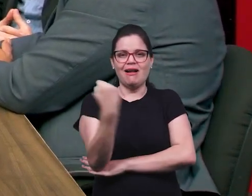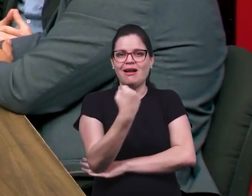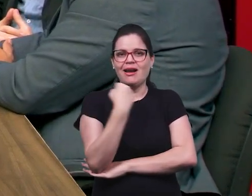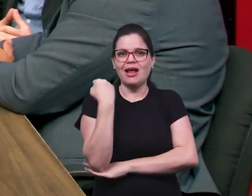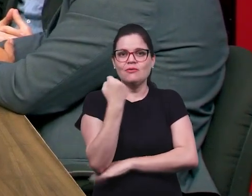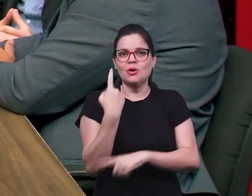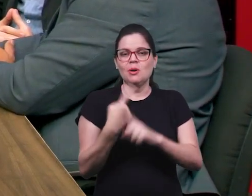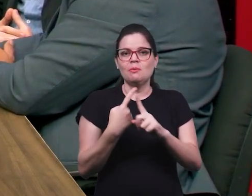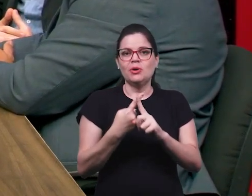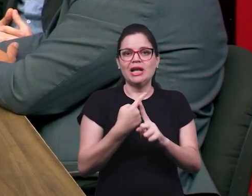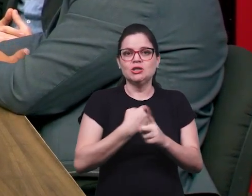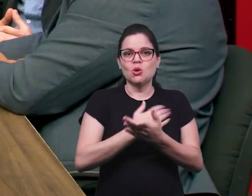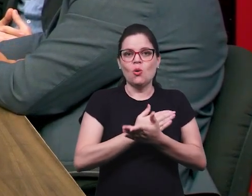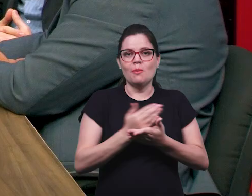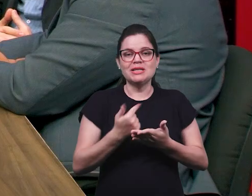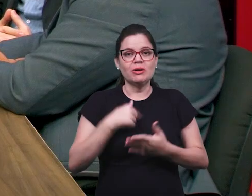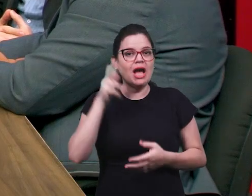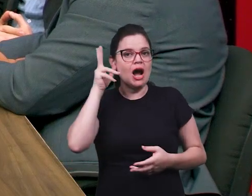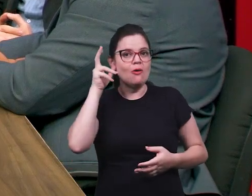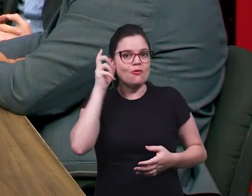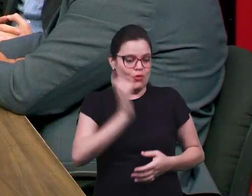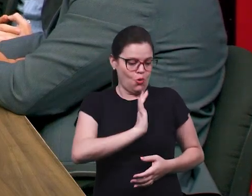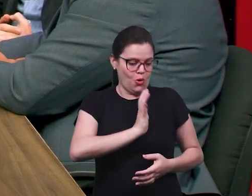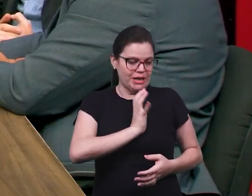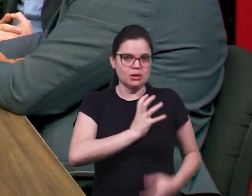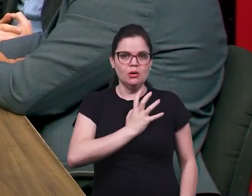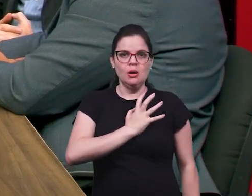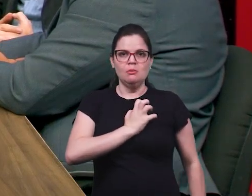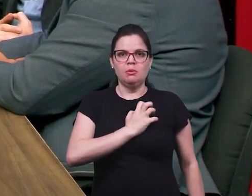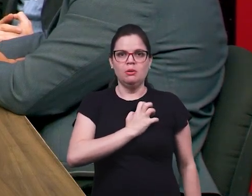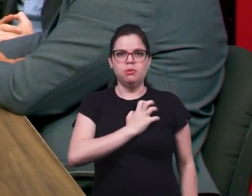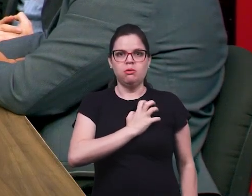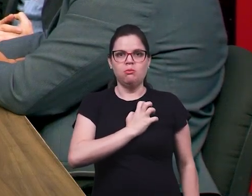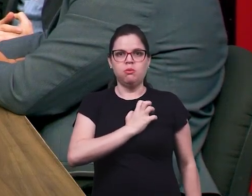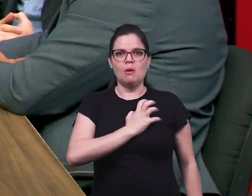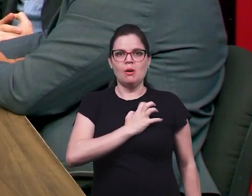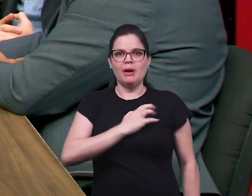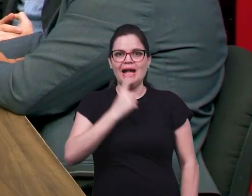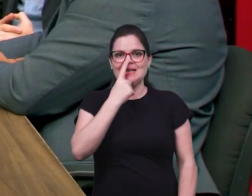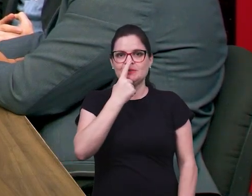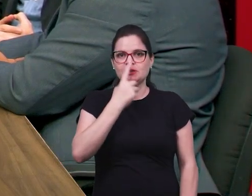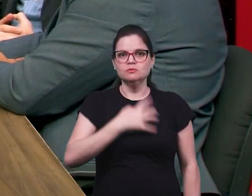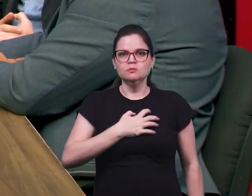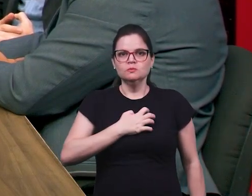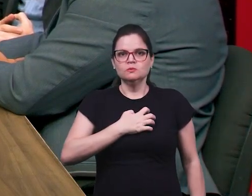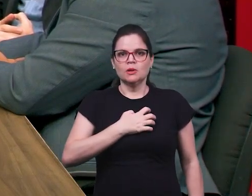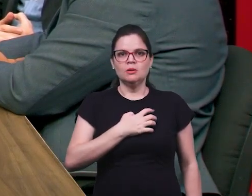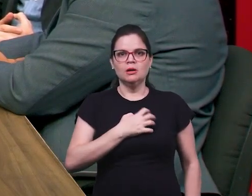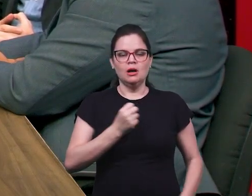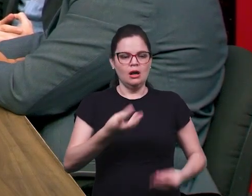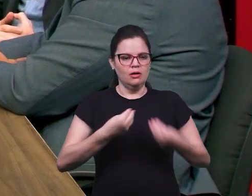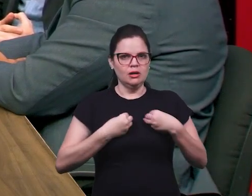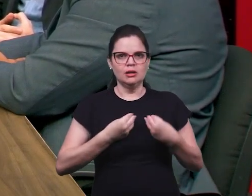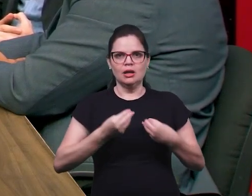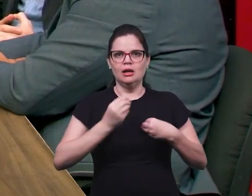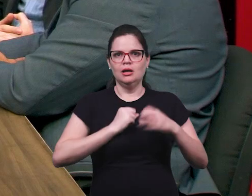ouvir o próprio batido do coração, começam a ouvir a respiração muito forte, isso vai causando ansiedade,